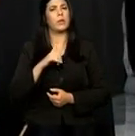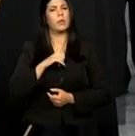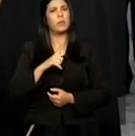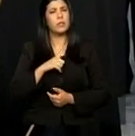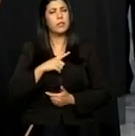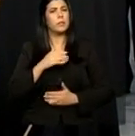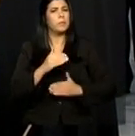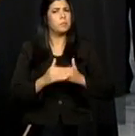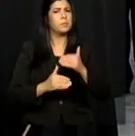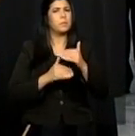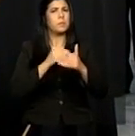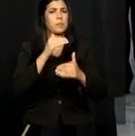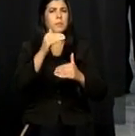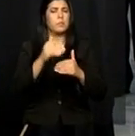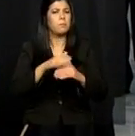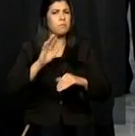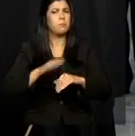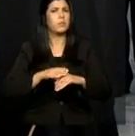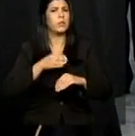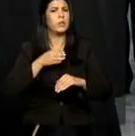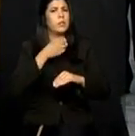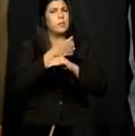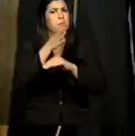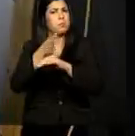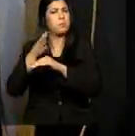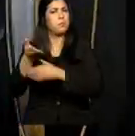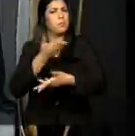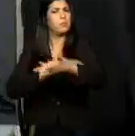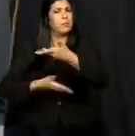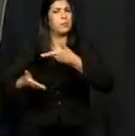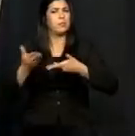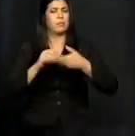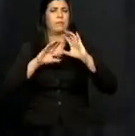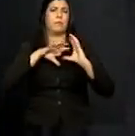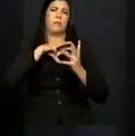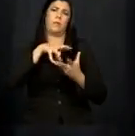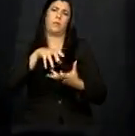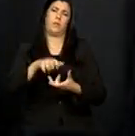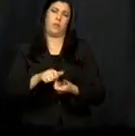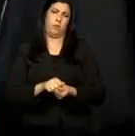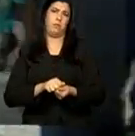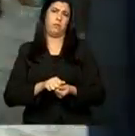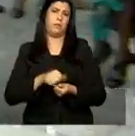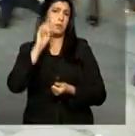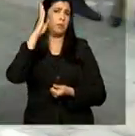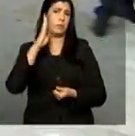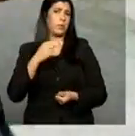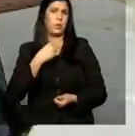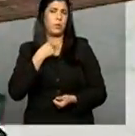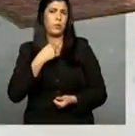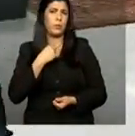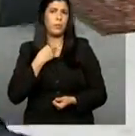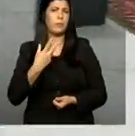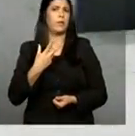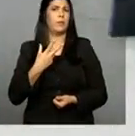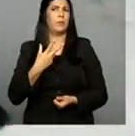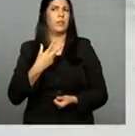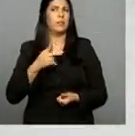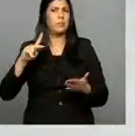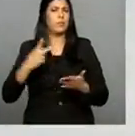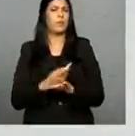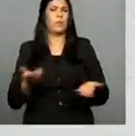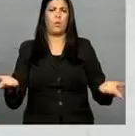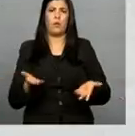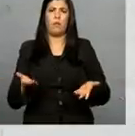tornando cada vez mais e mais importante nas relações internacionais, não pode, em um momento como esse, que é significativamente importante,